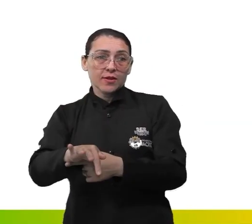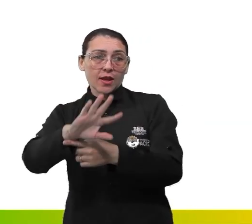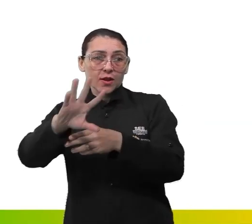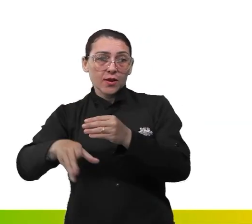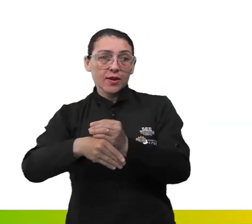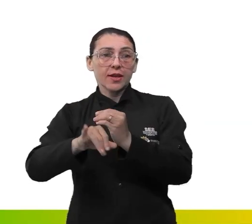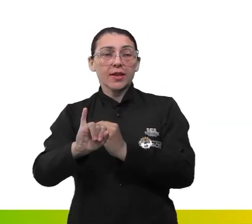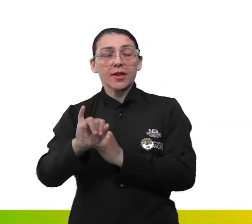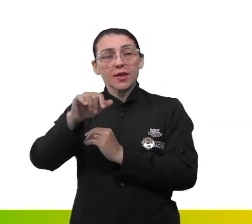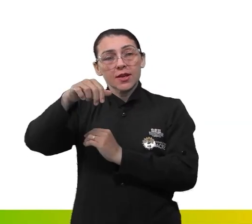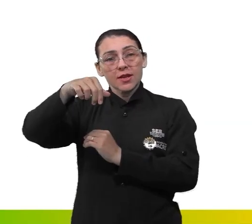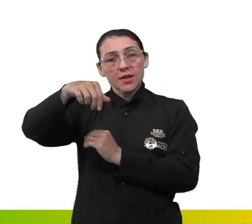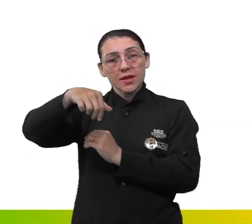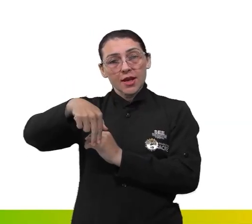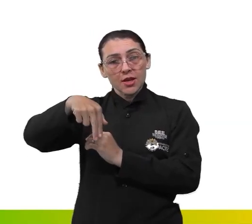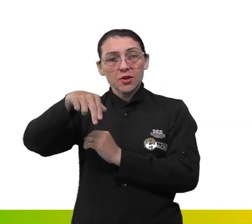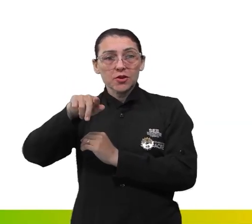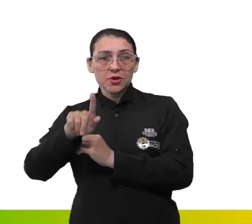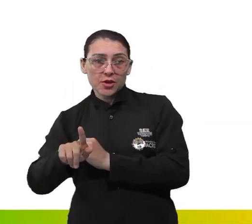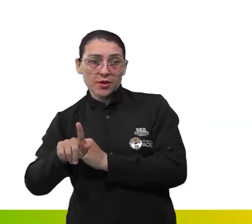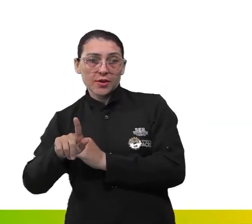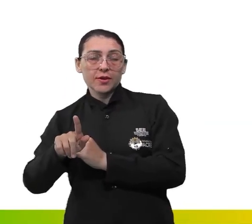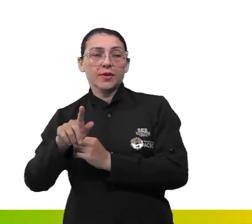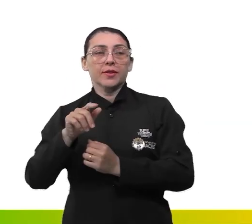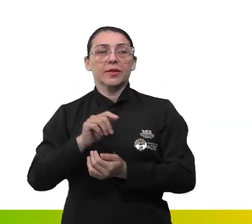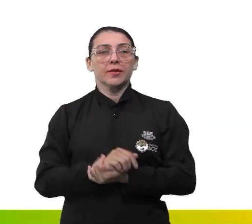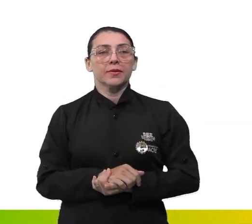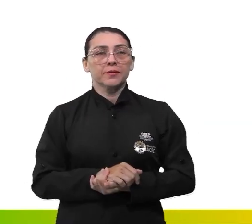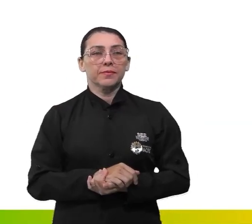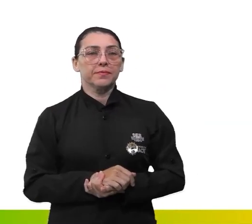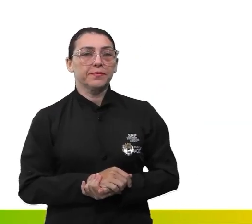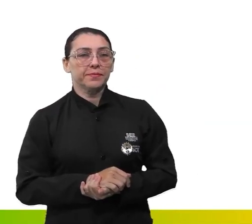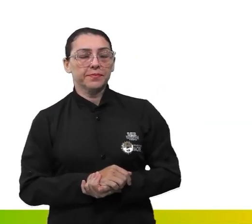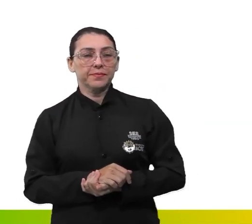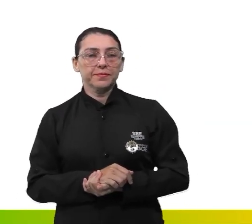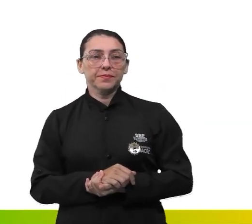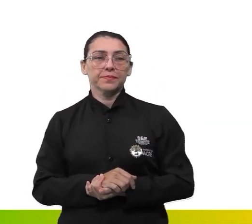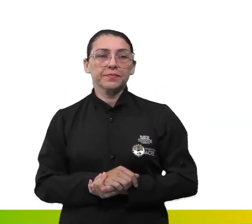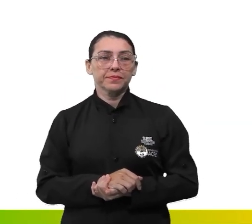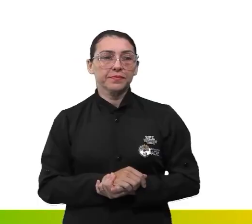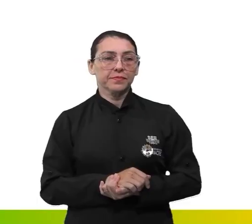acrescentar ing. Nesse caso, ele vai ficar dancing, dançando.